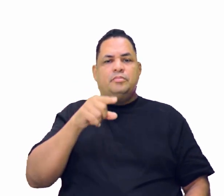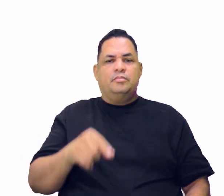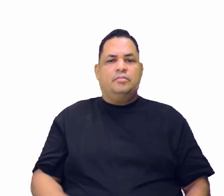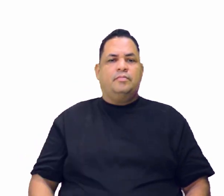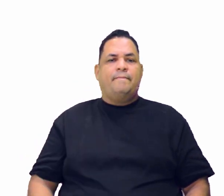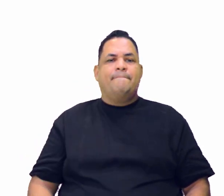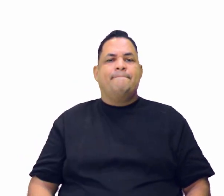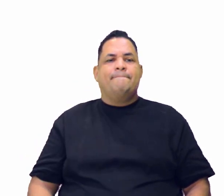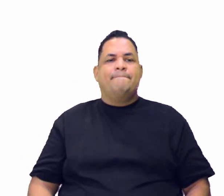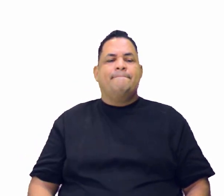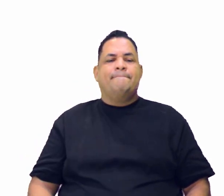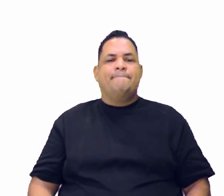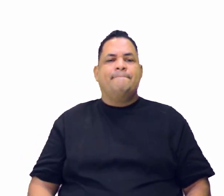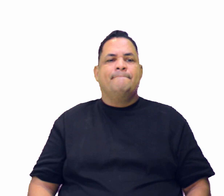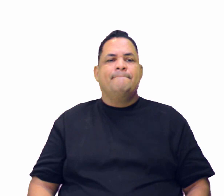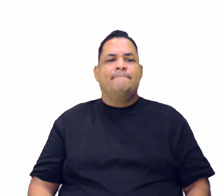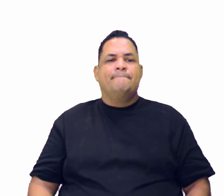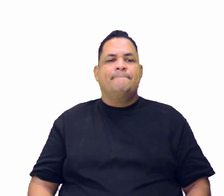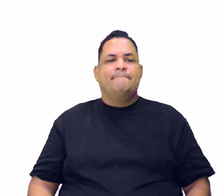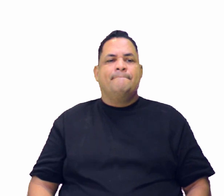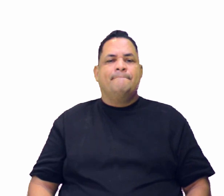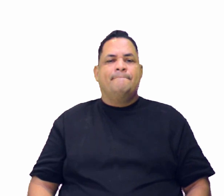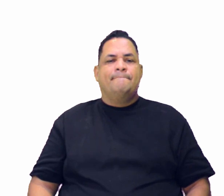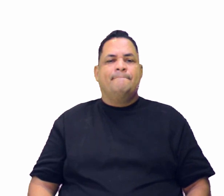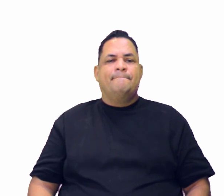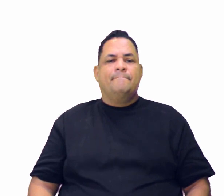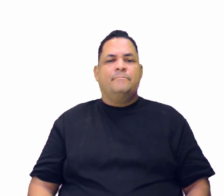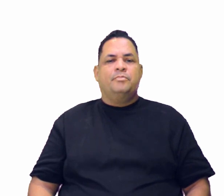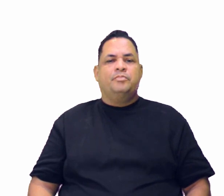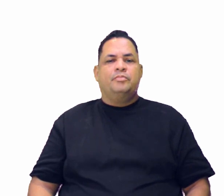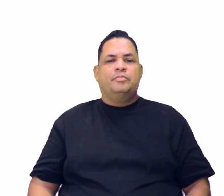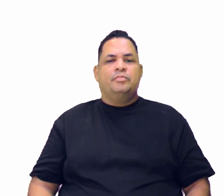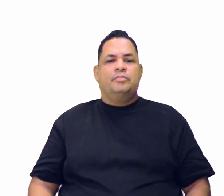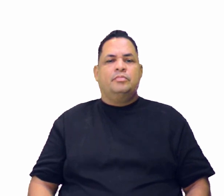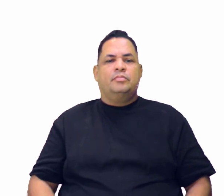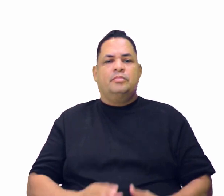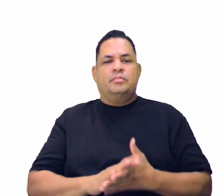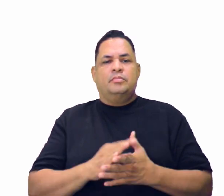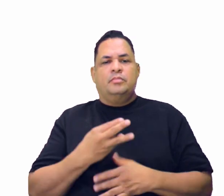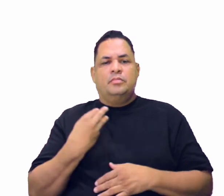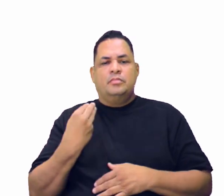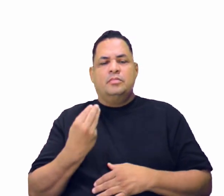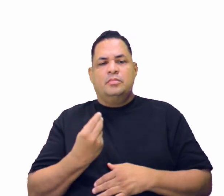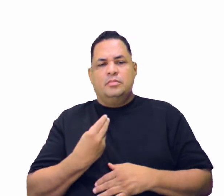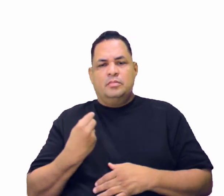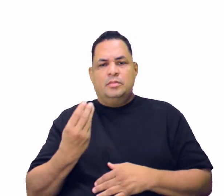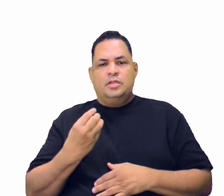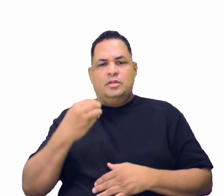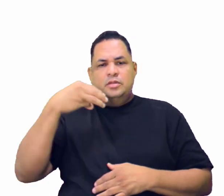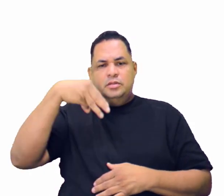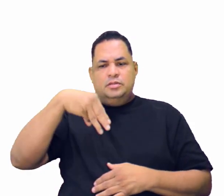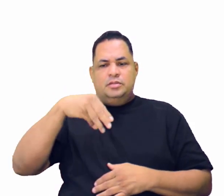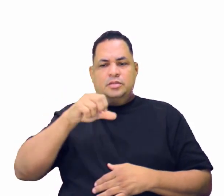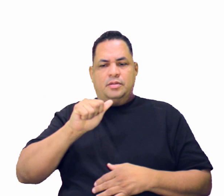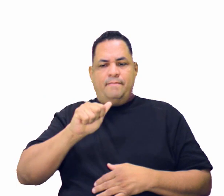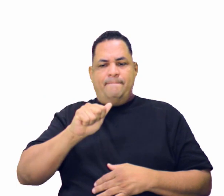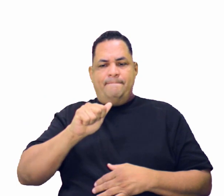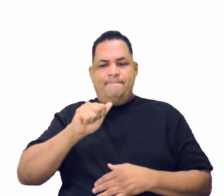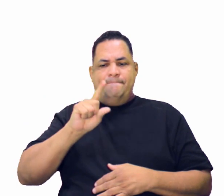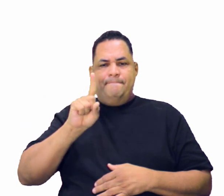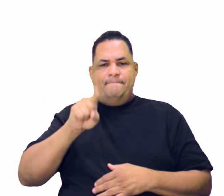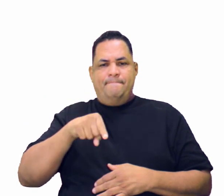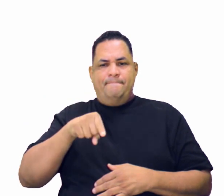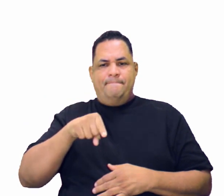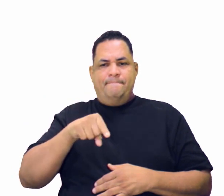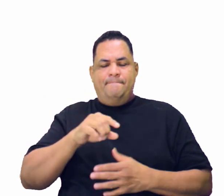ó. Ó, mas. Com acento é plural de má. Ó, menina